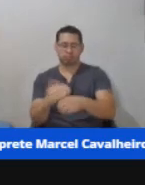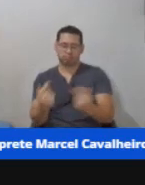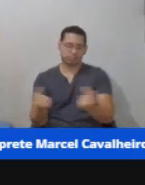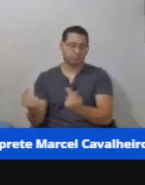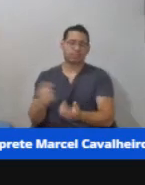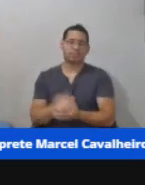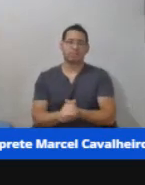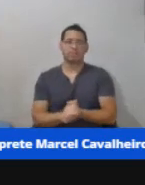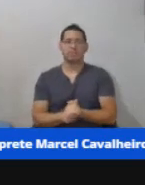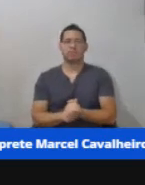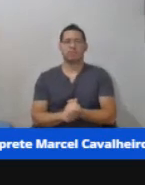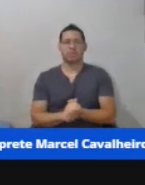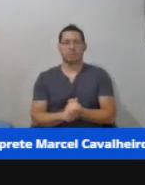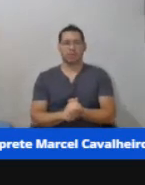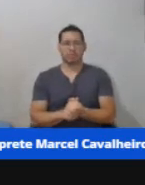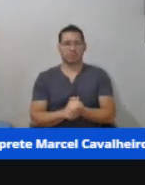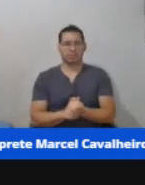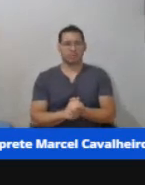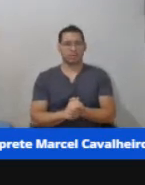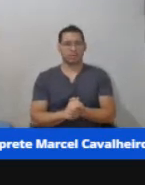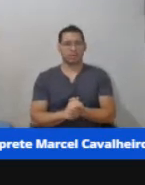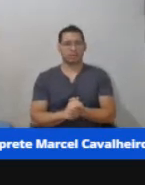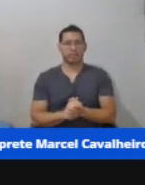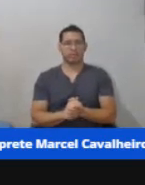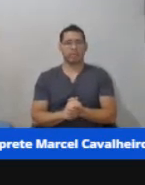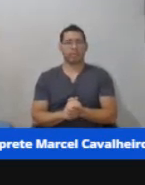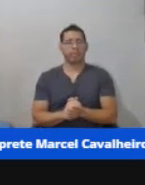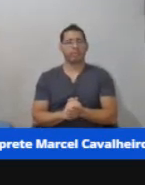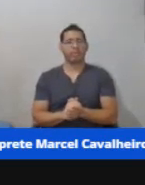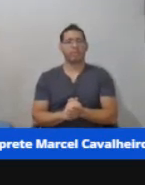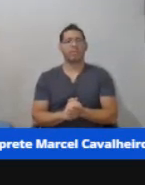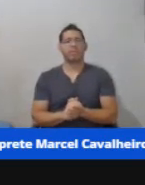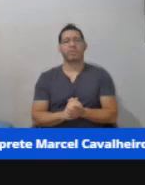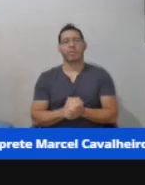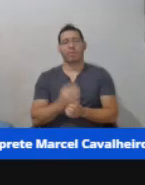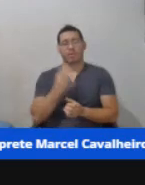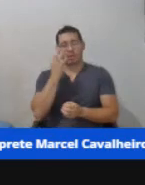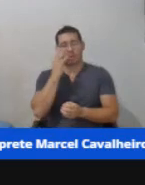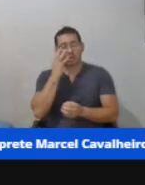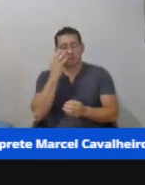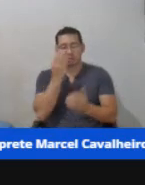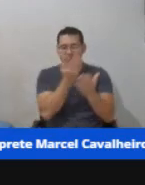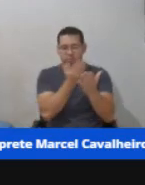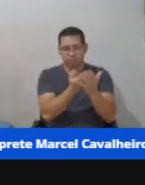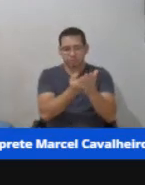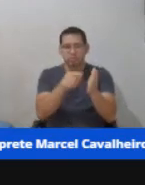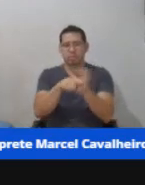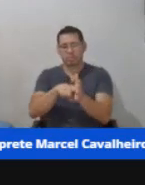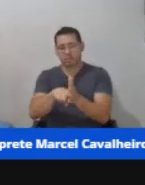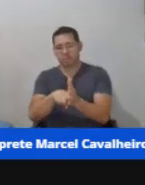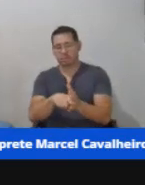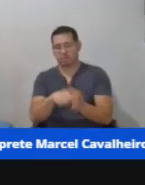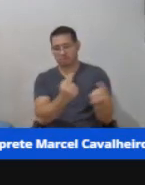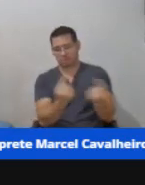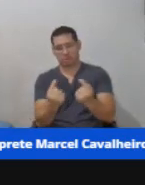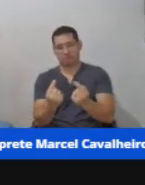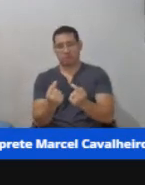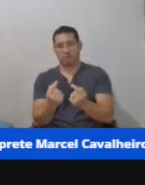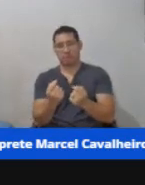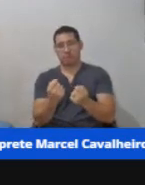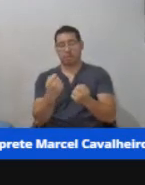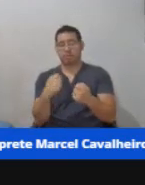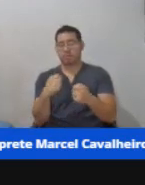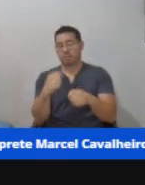Em atenção ao que se vislumbra no campo das práticas de estudo e pesquisa, evidentemente, destaca-se,